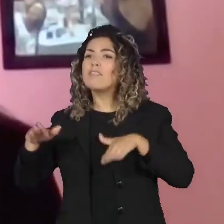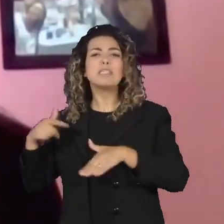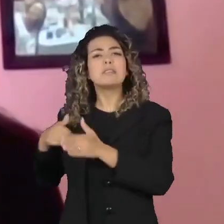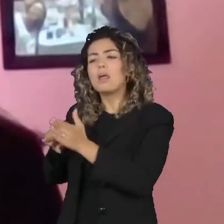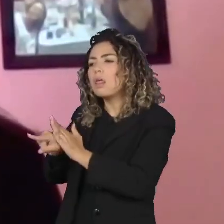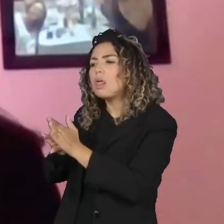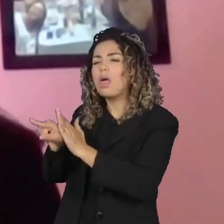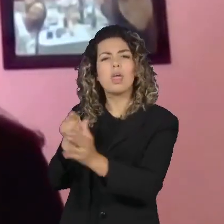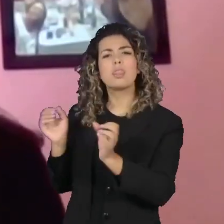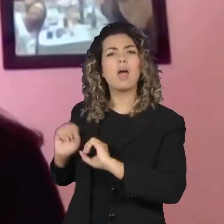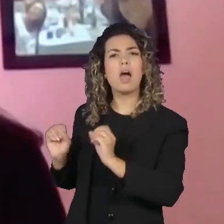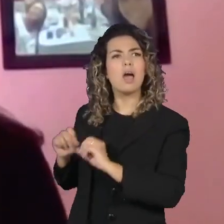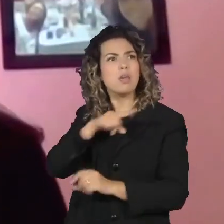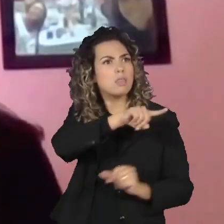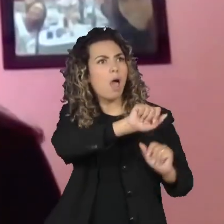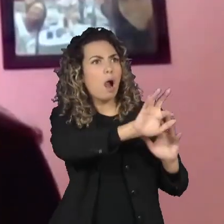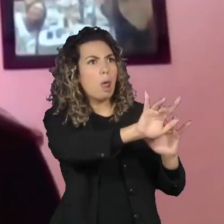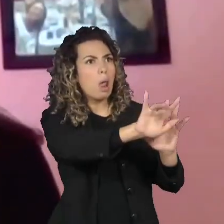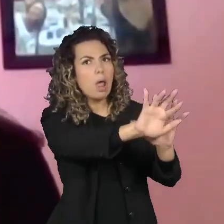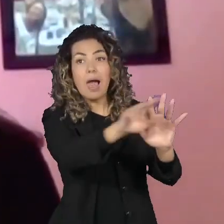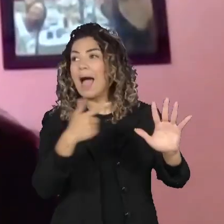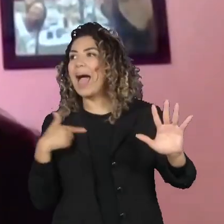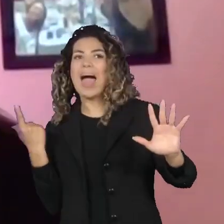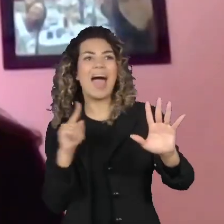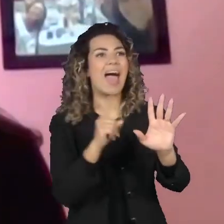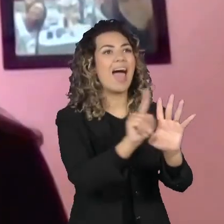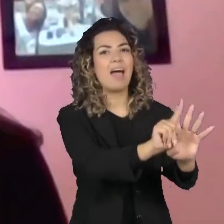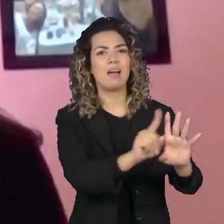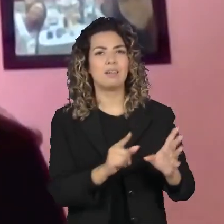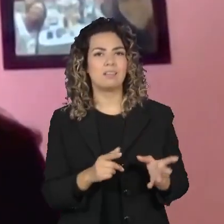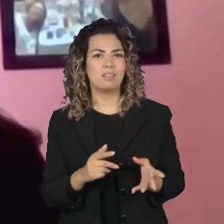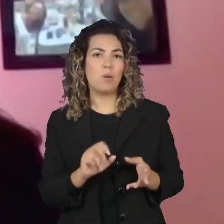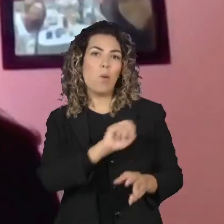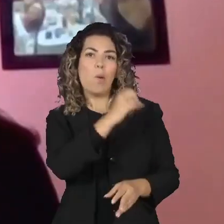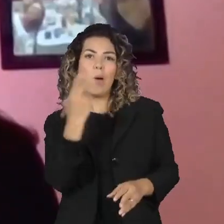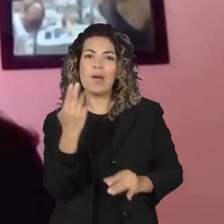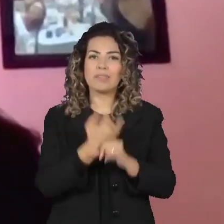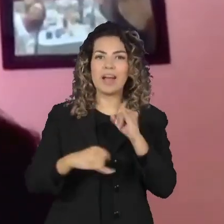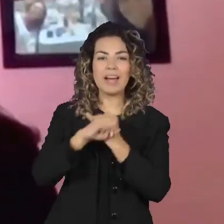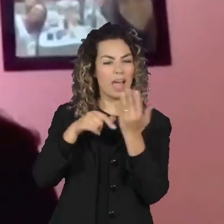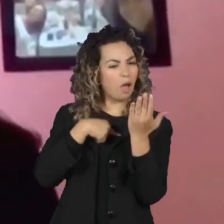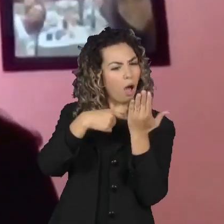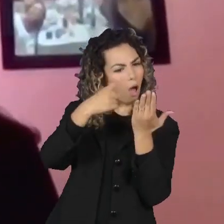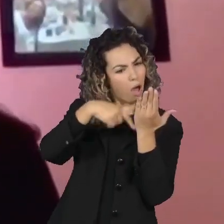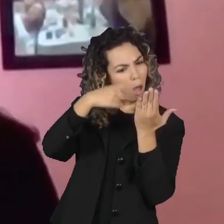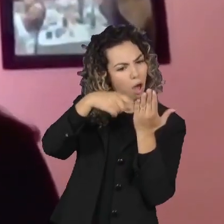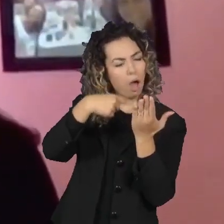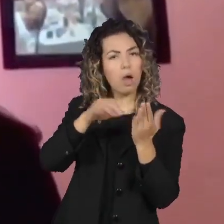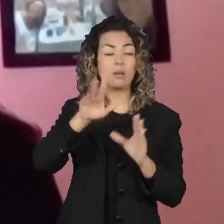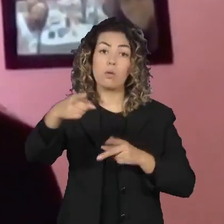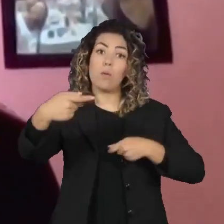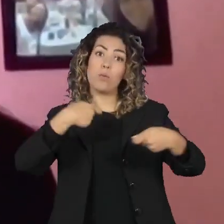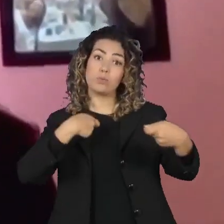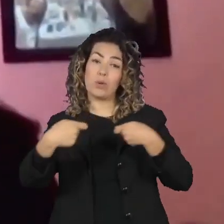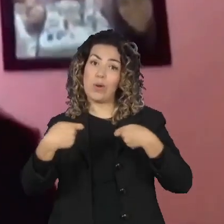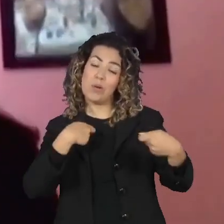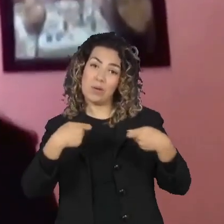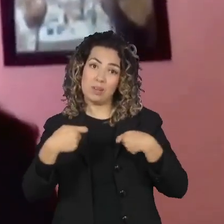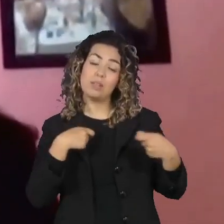é perceber o que as pessoas estão comprando, as redes sociais e tudo mais. Então, você precisa parar para realmente ponderar o quanto você